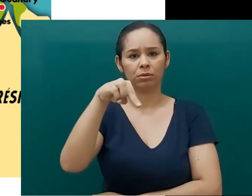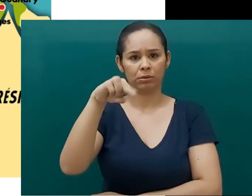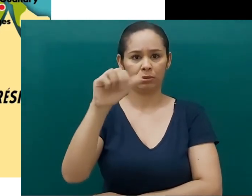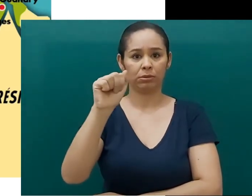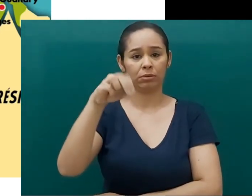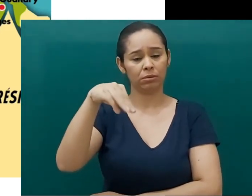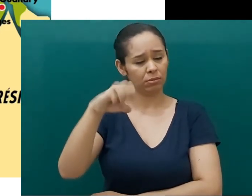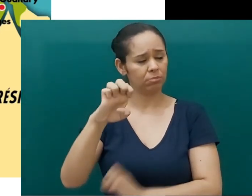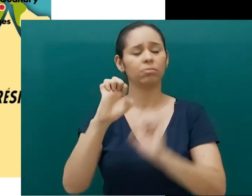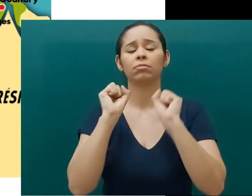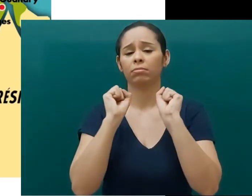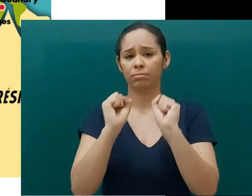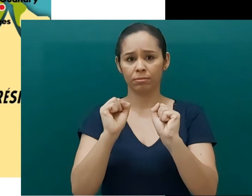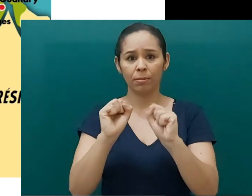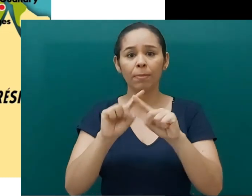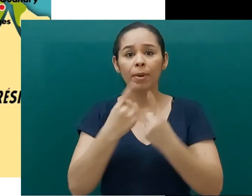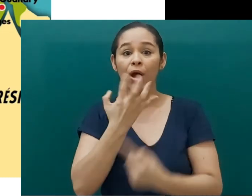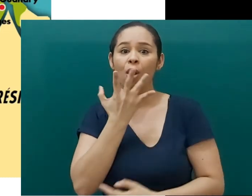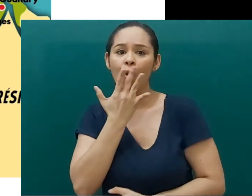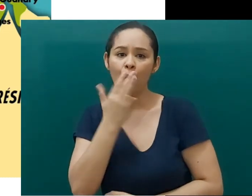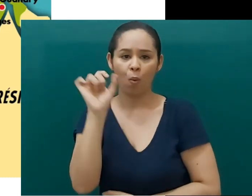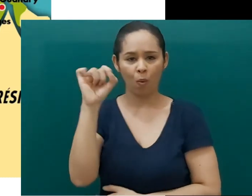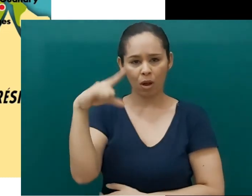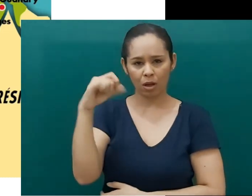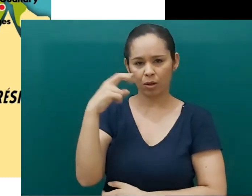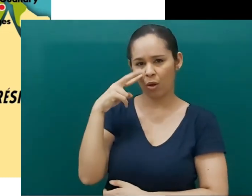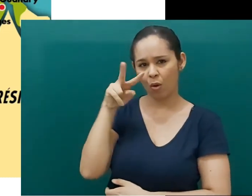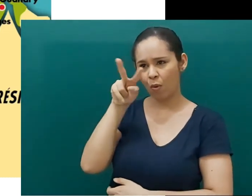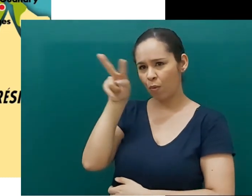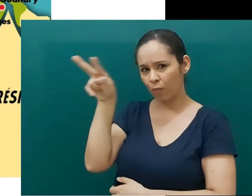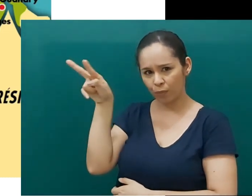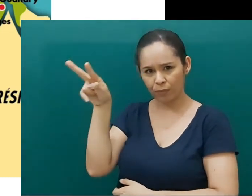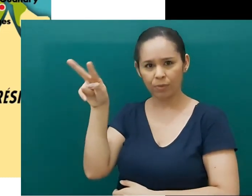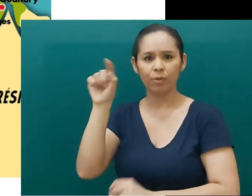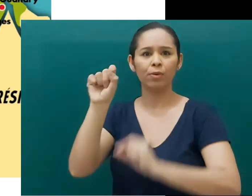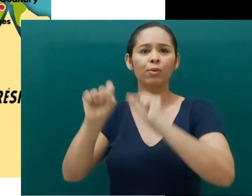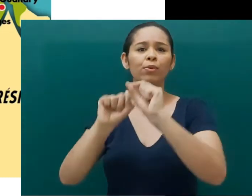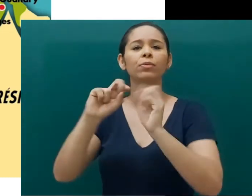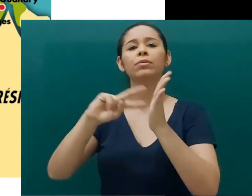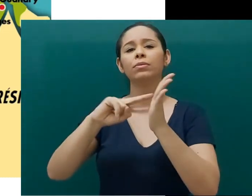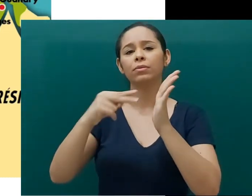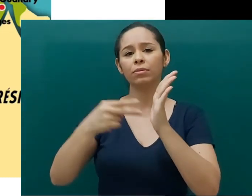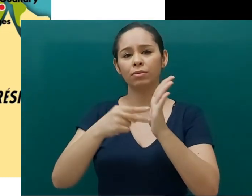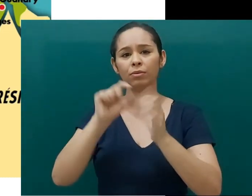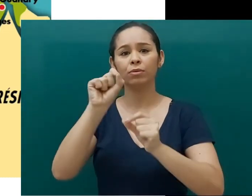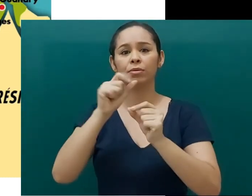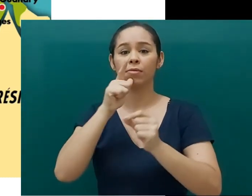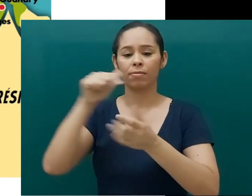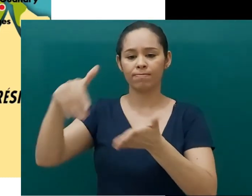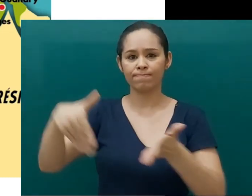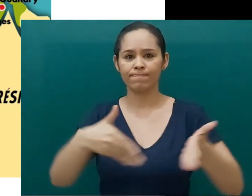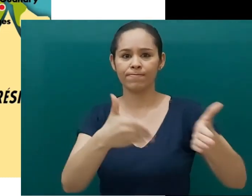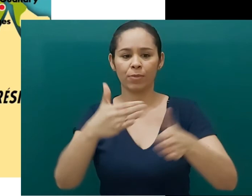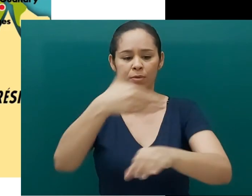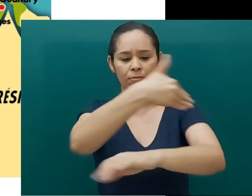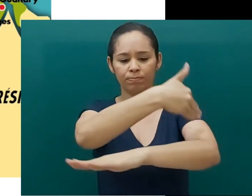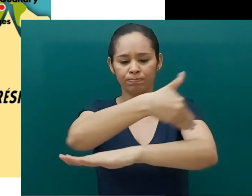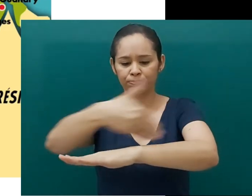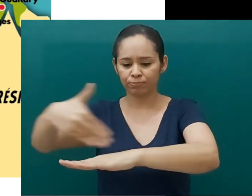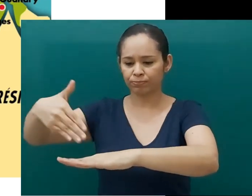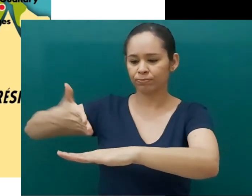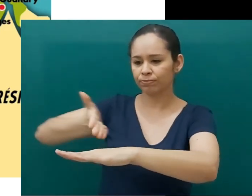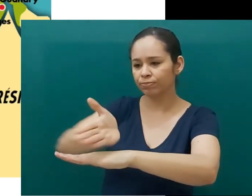Mas vocês veem assim as partes em azul são cortadas por uma região cortada por rio,